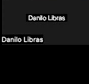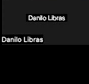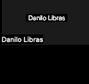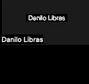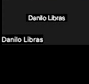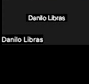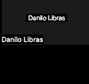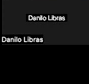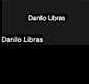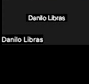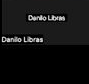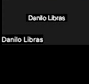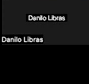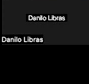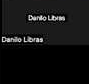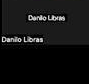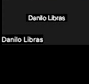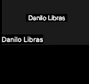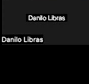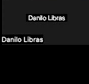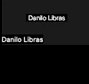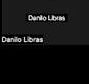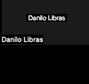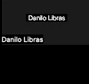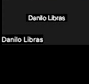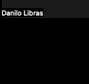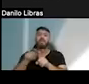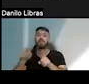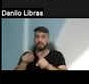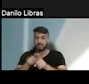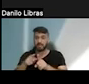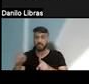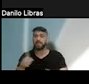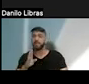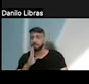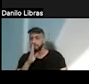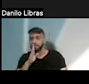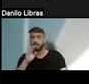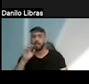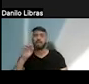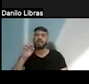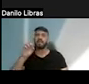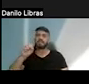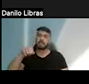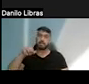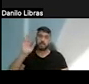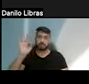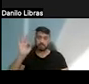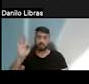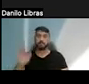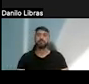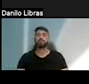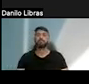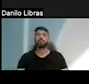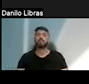a imobilidade no teste da suspensão pela cauda e a latência para esses animais se alimentarem no NSF, levando, portanto,